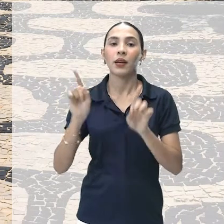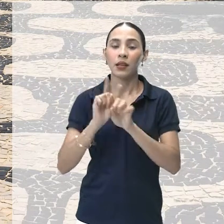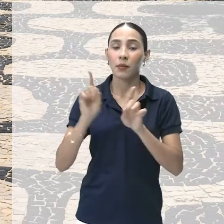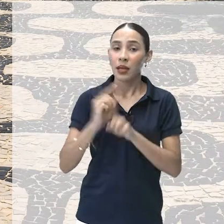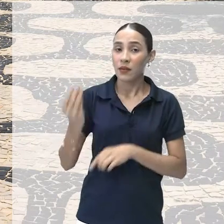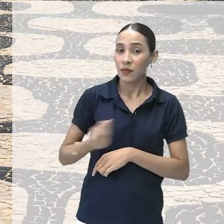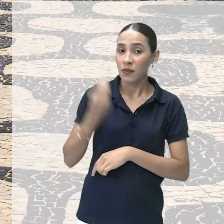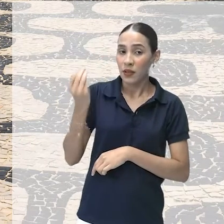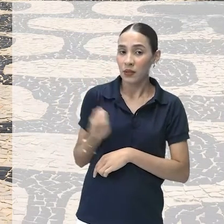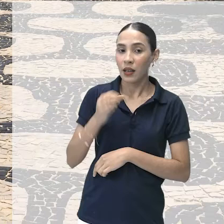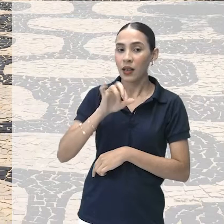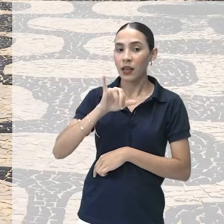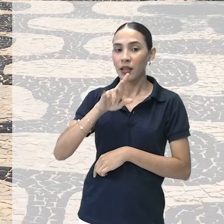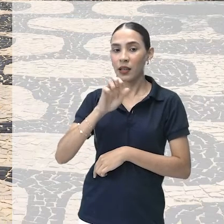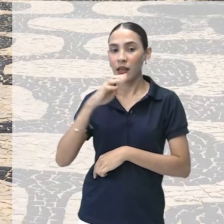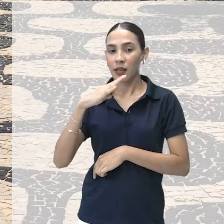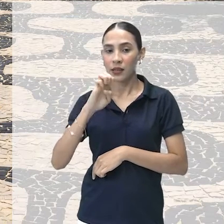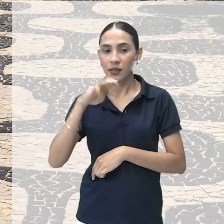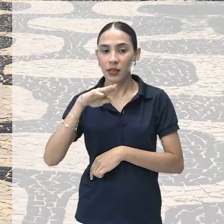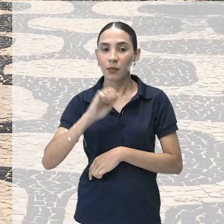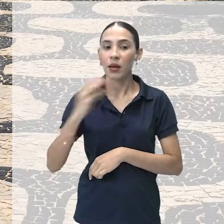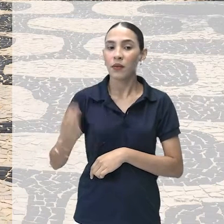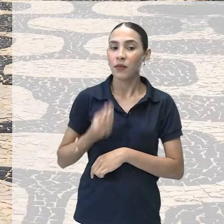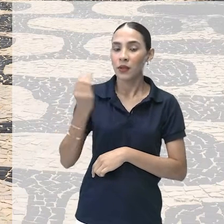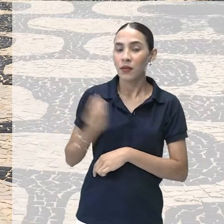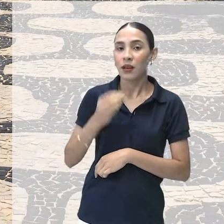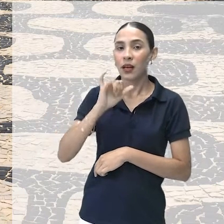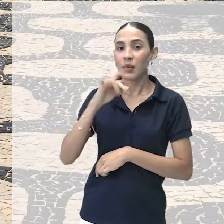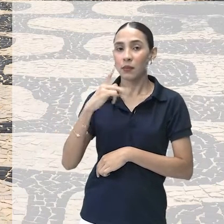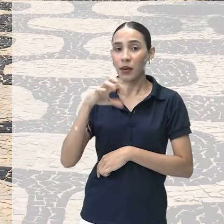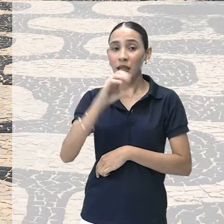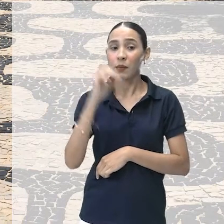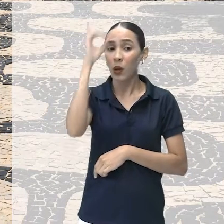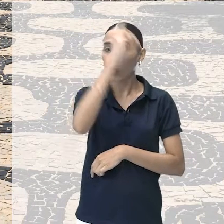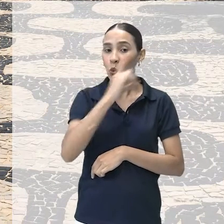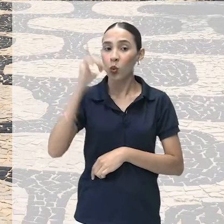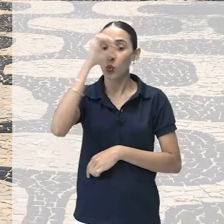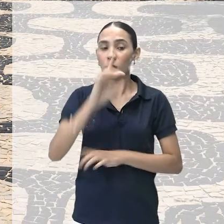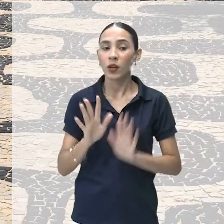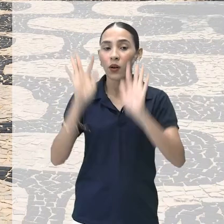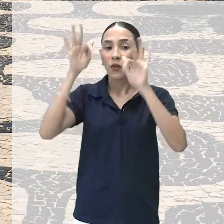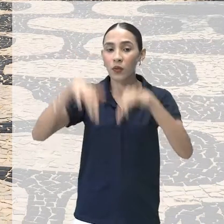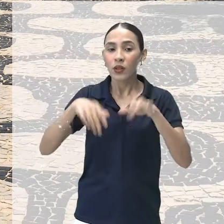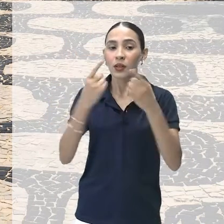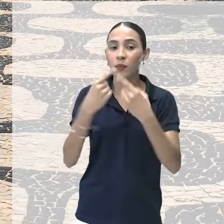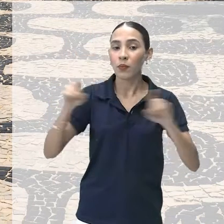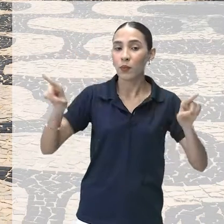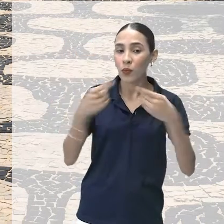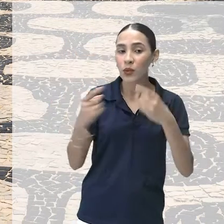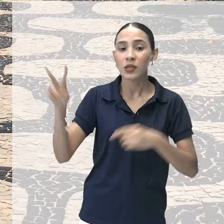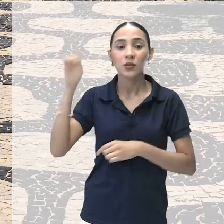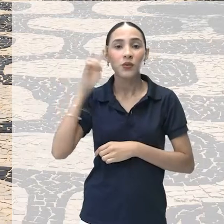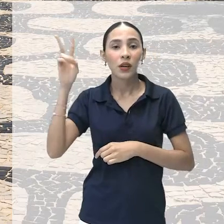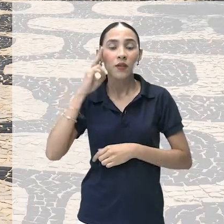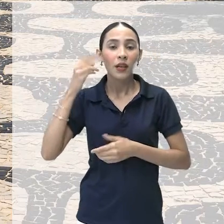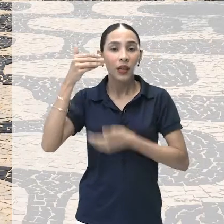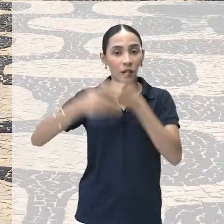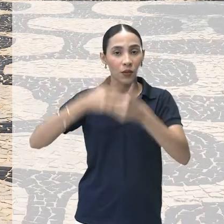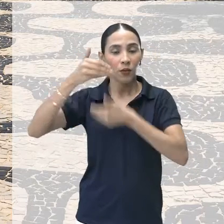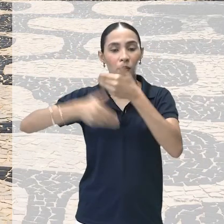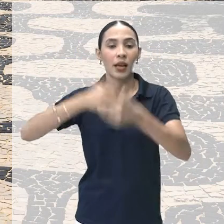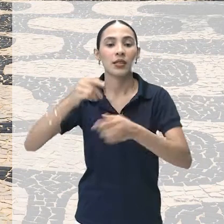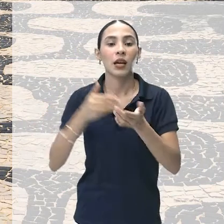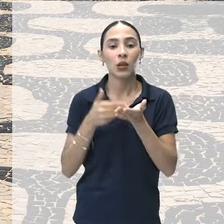Iracema, viva Ipanema. Domingo é o fino da bossa, segunda-feira está na